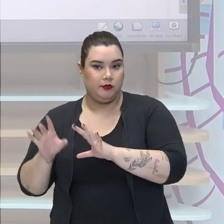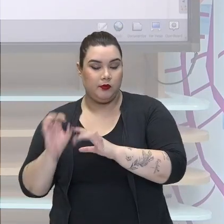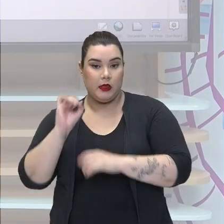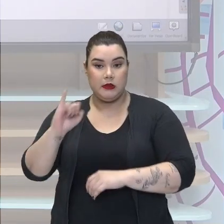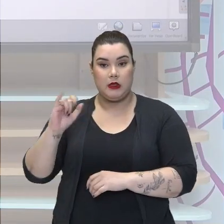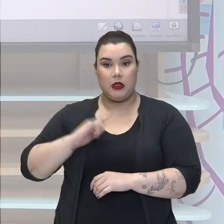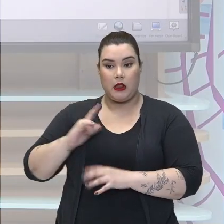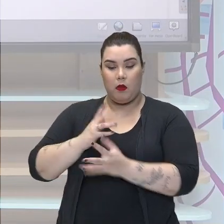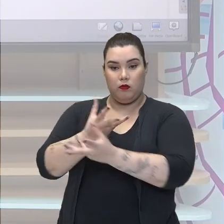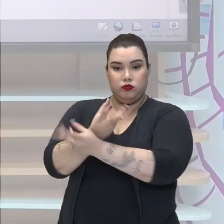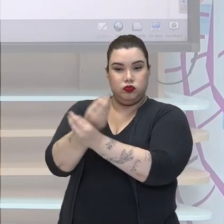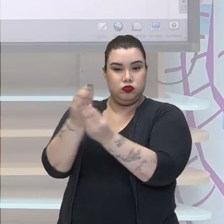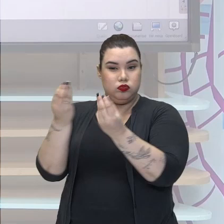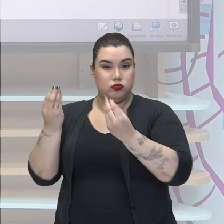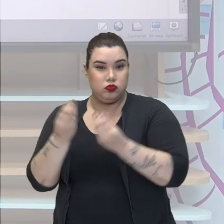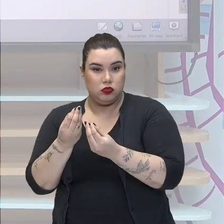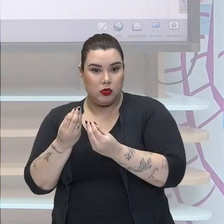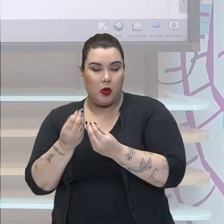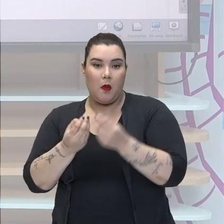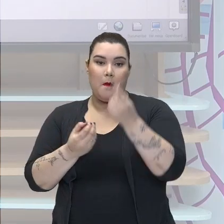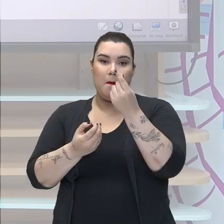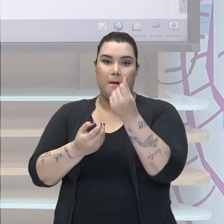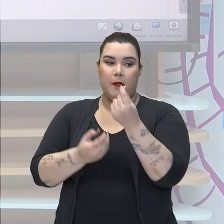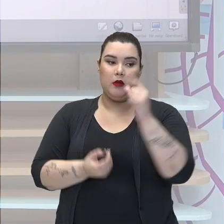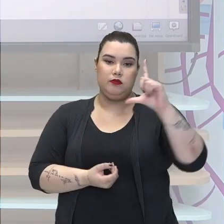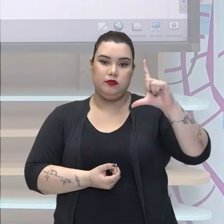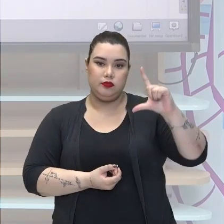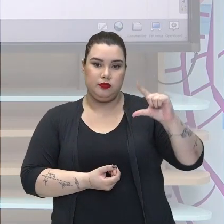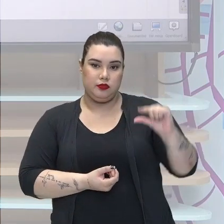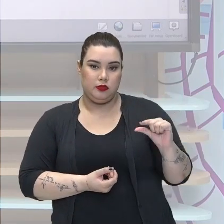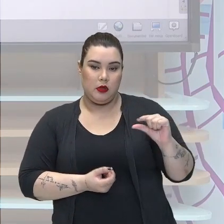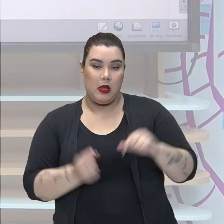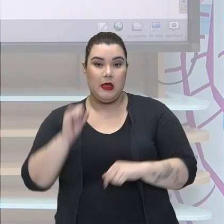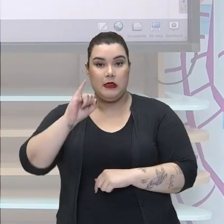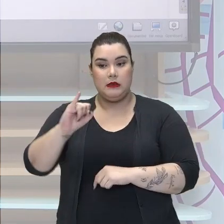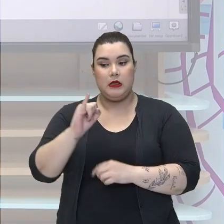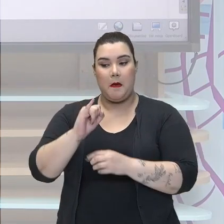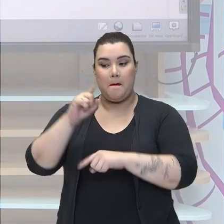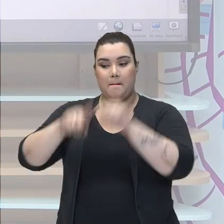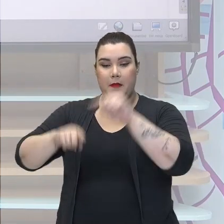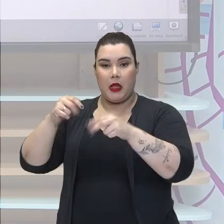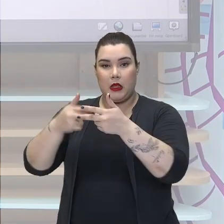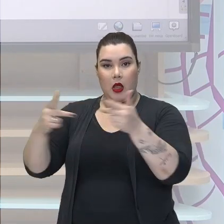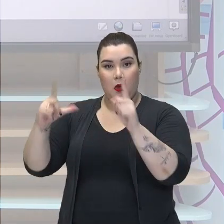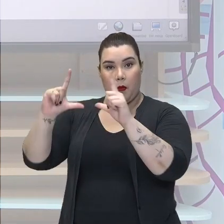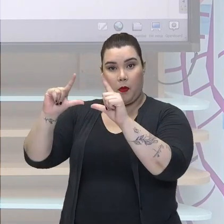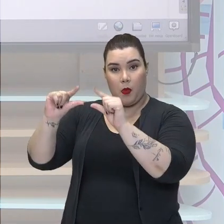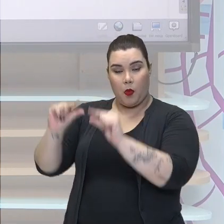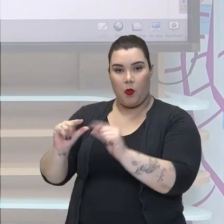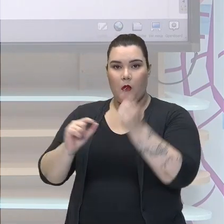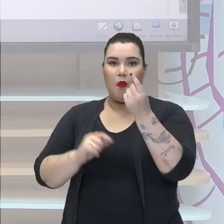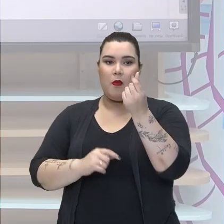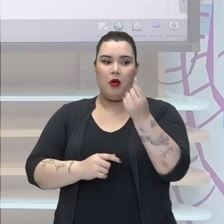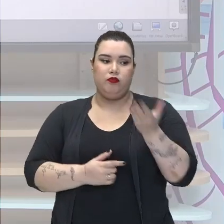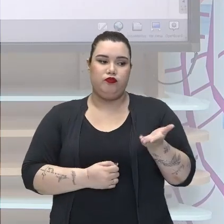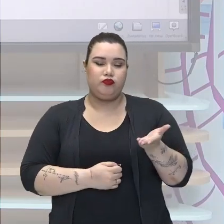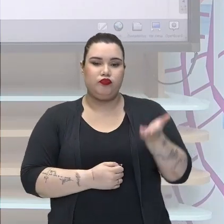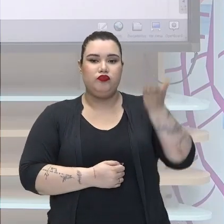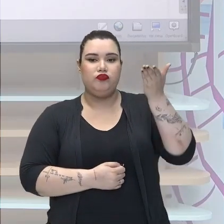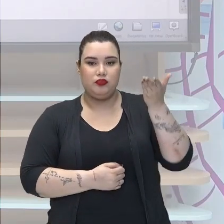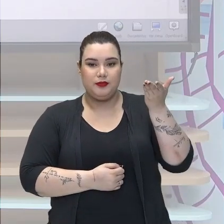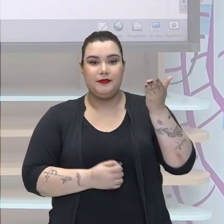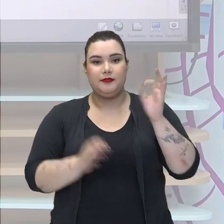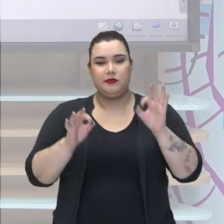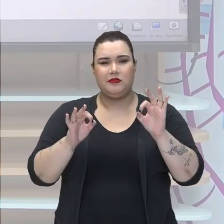muito produto no mercado, o preço tende a cair. Se eu tenho pouco produto no mercado, o preço tende a aumentar. Professor,